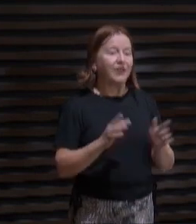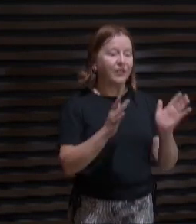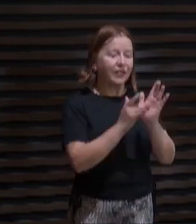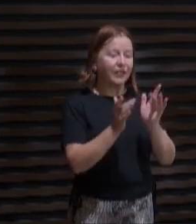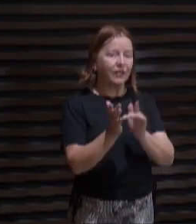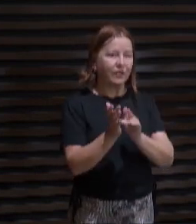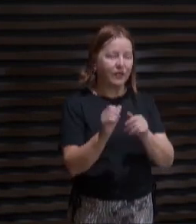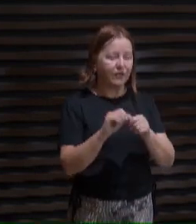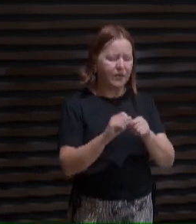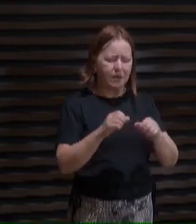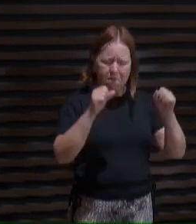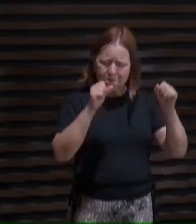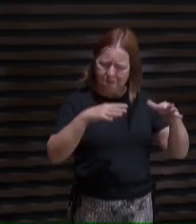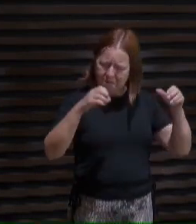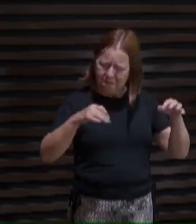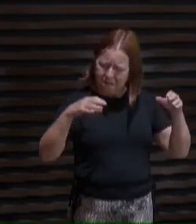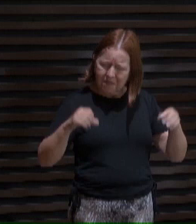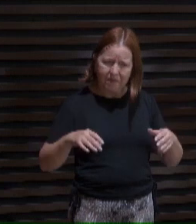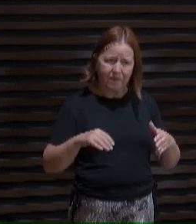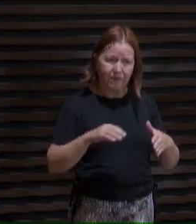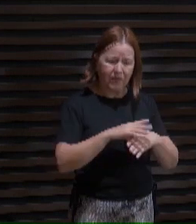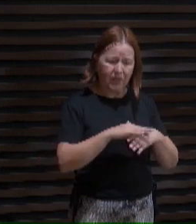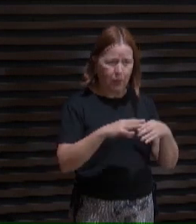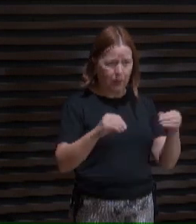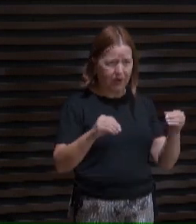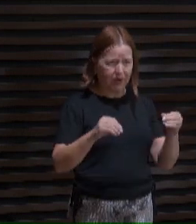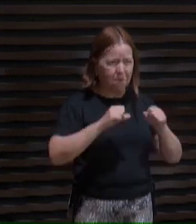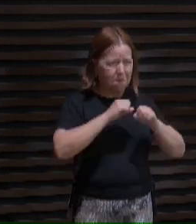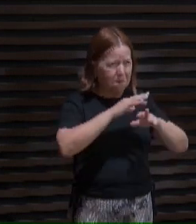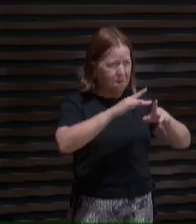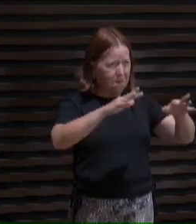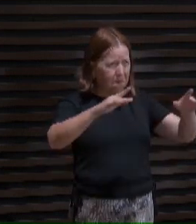Ele curava multidões inteiras.